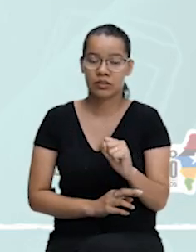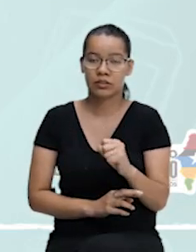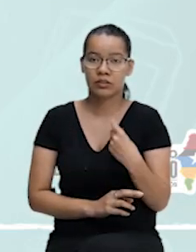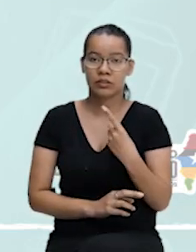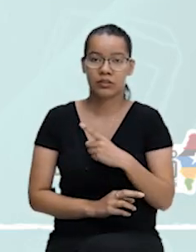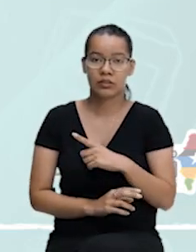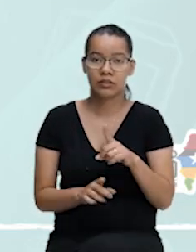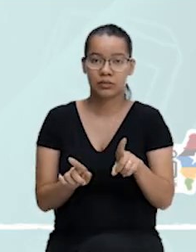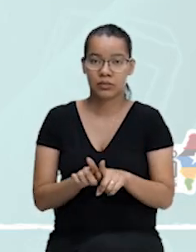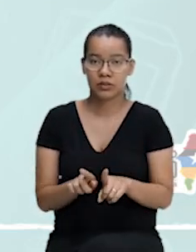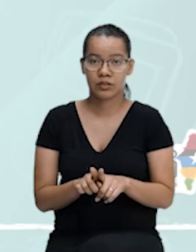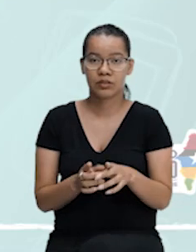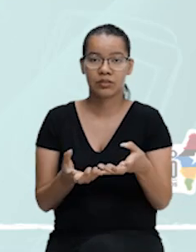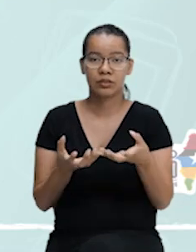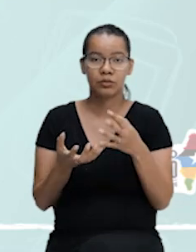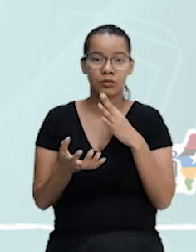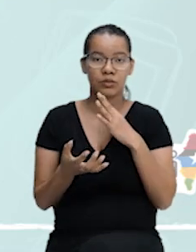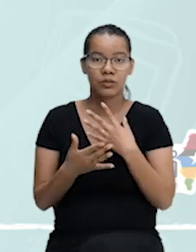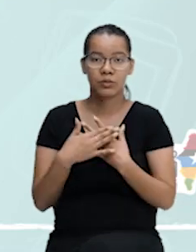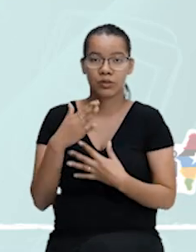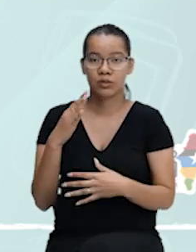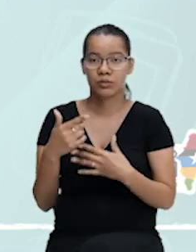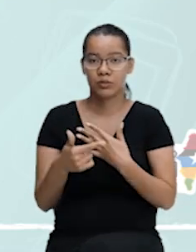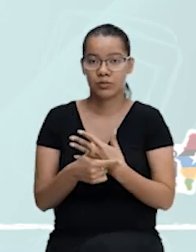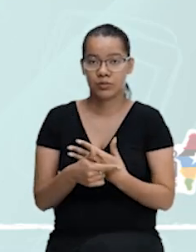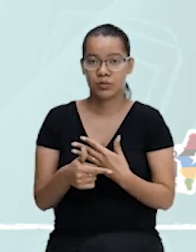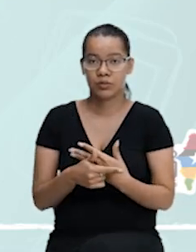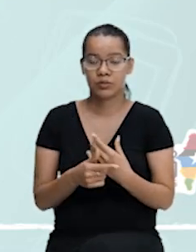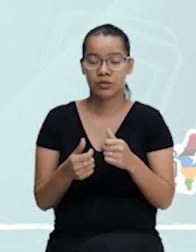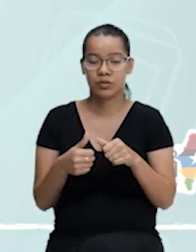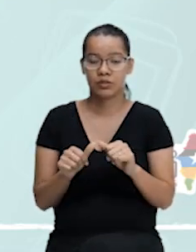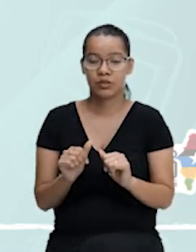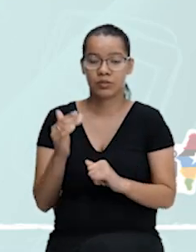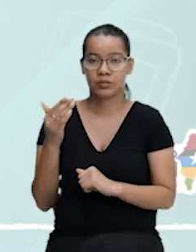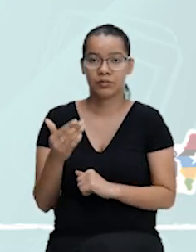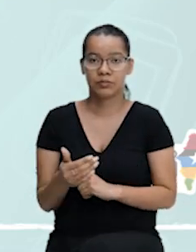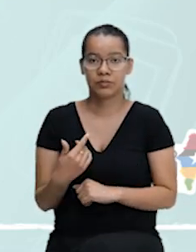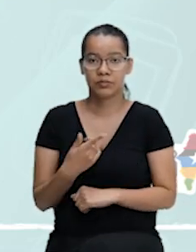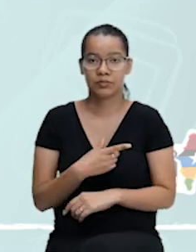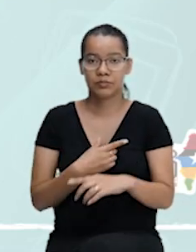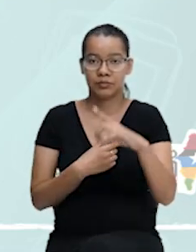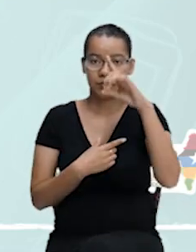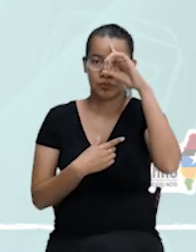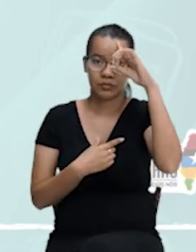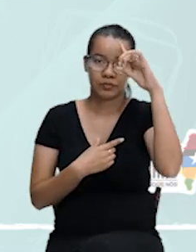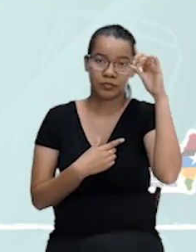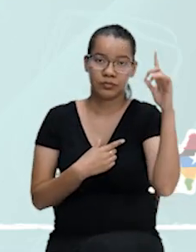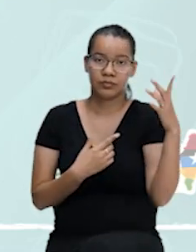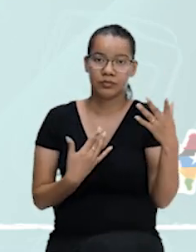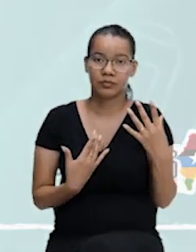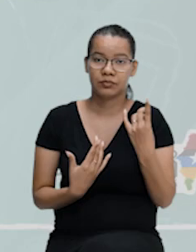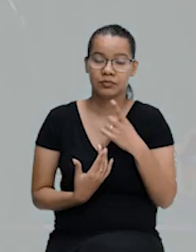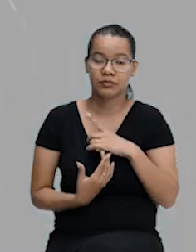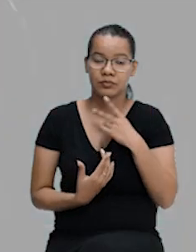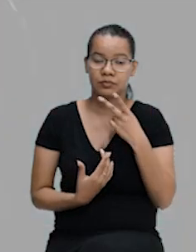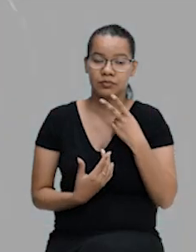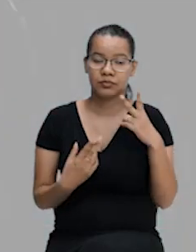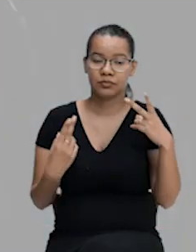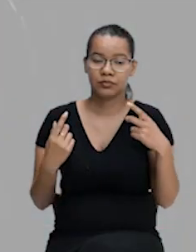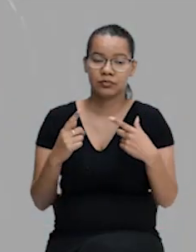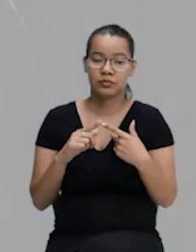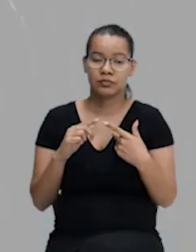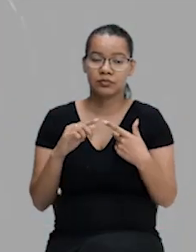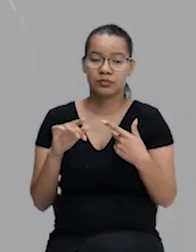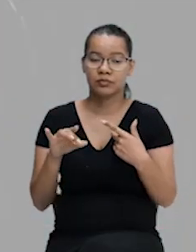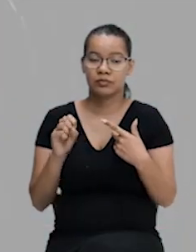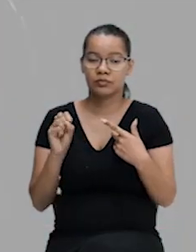sobre essa função, que está muito presente no nosso dia a dia. Então, vamos falar das essências, das ceras,